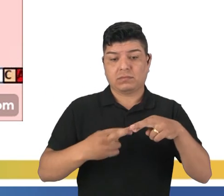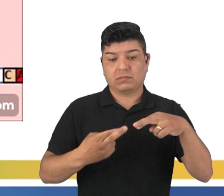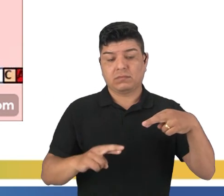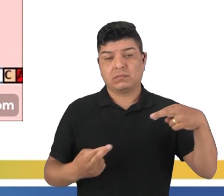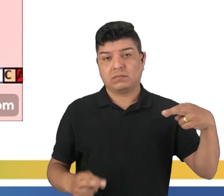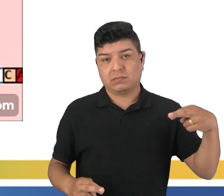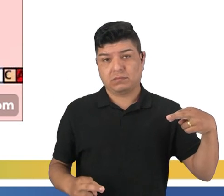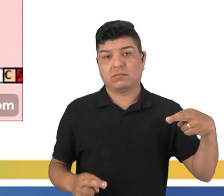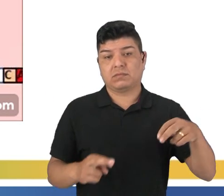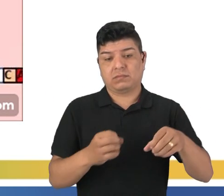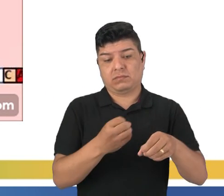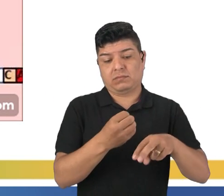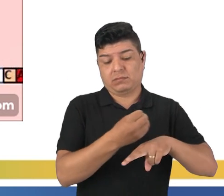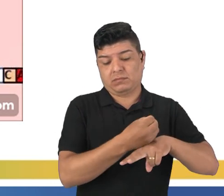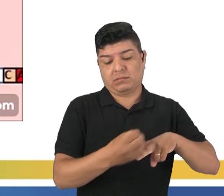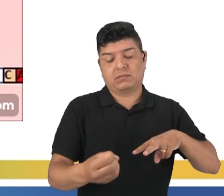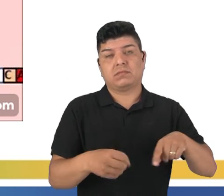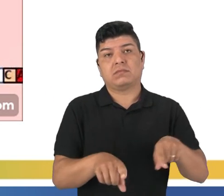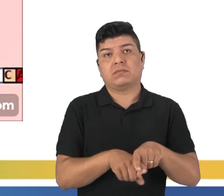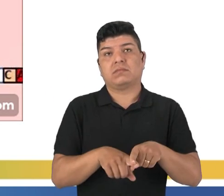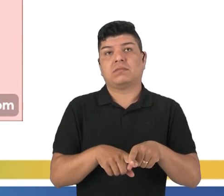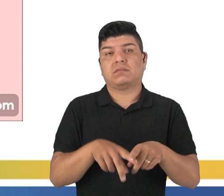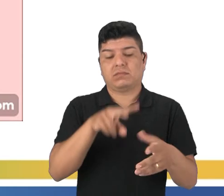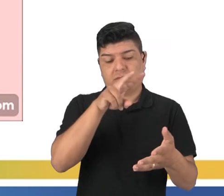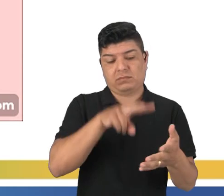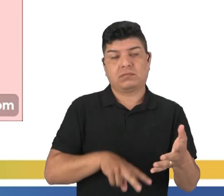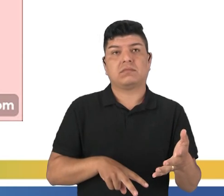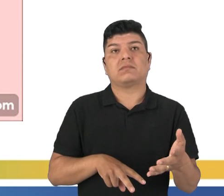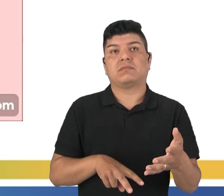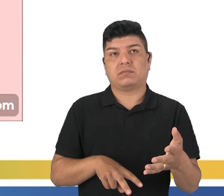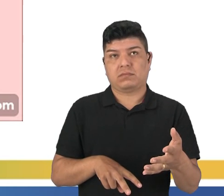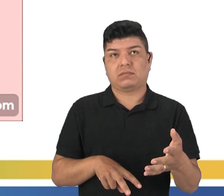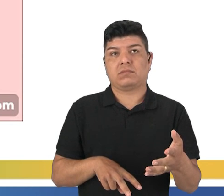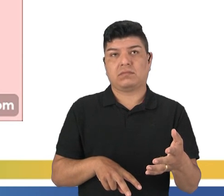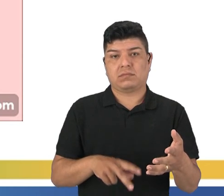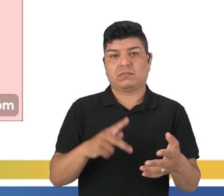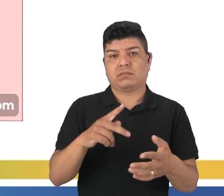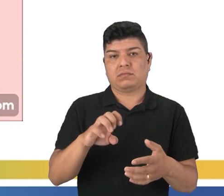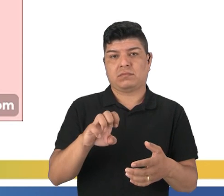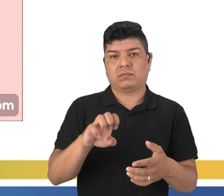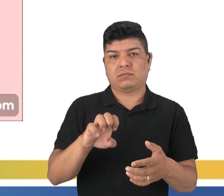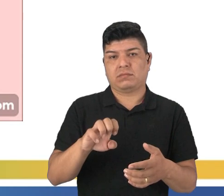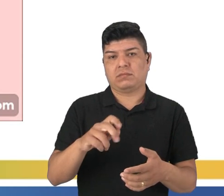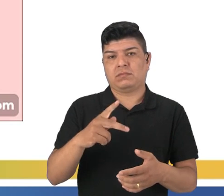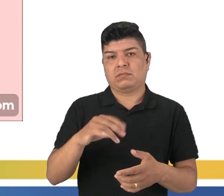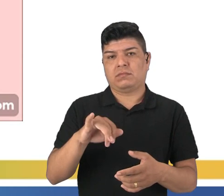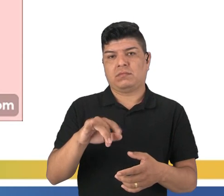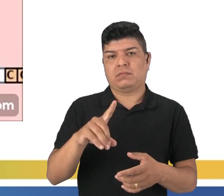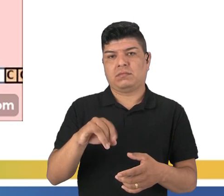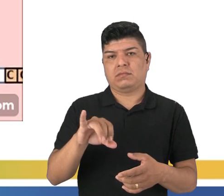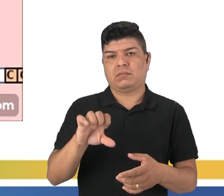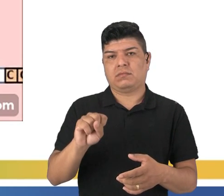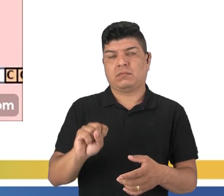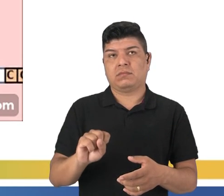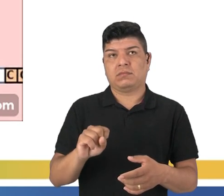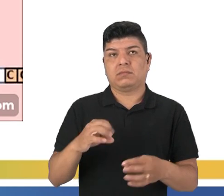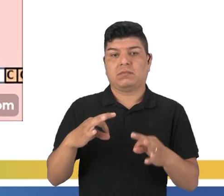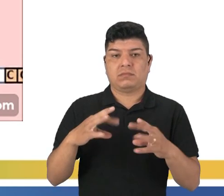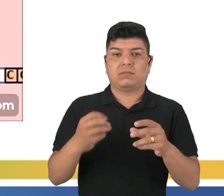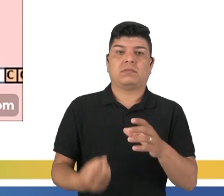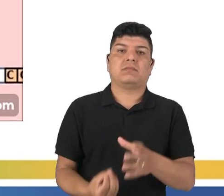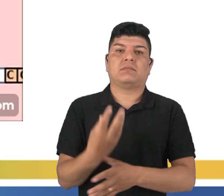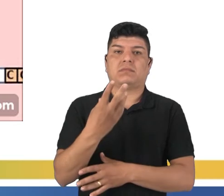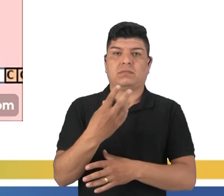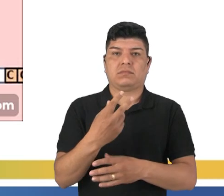ribossômico ou pelo ribossômico, e assim vai se lendo os peptídeos e formando a nossa cadeia